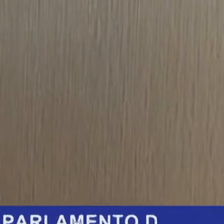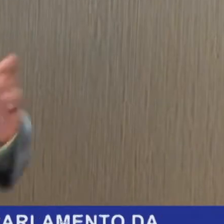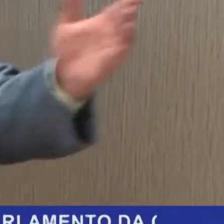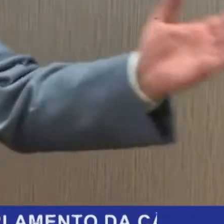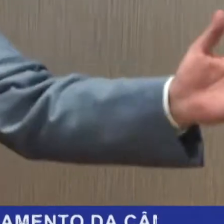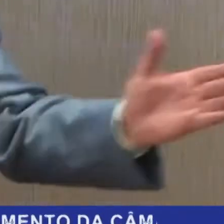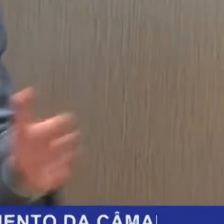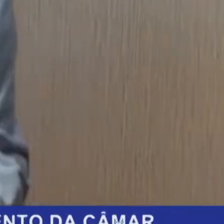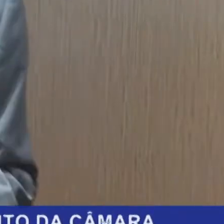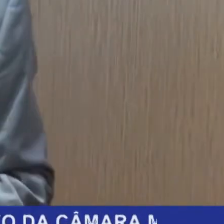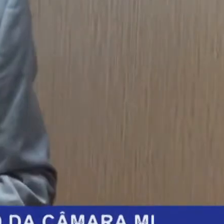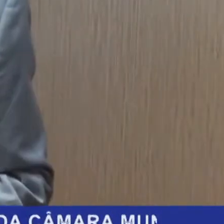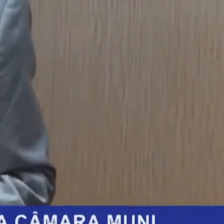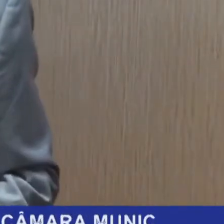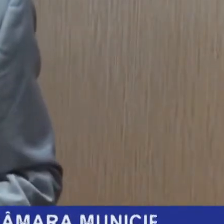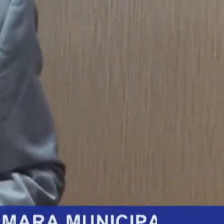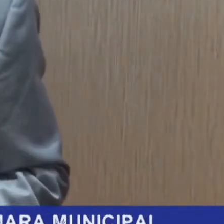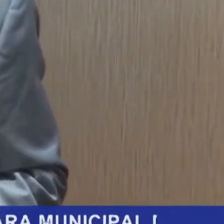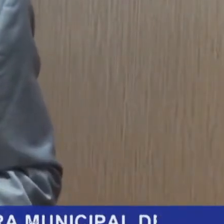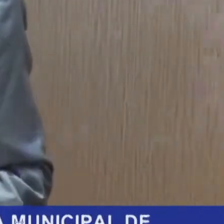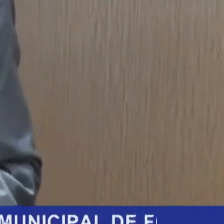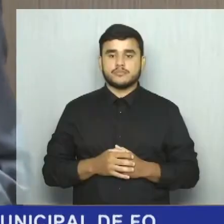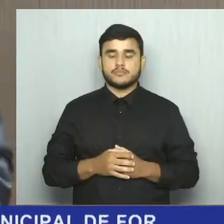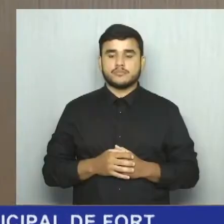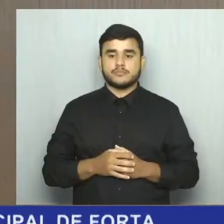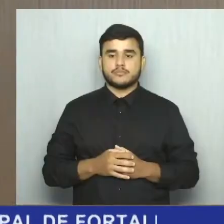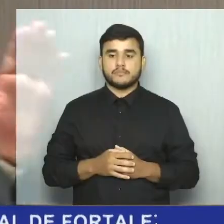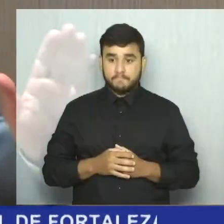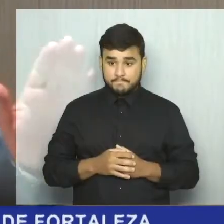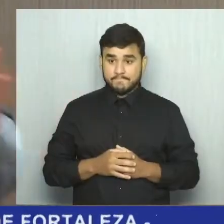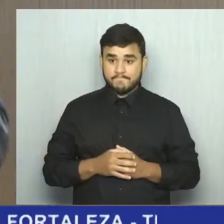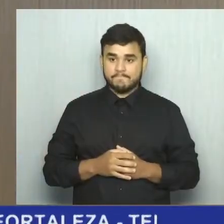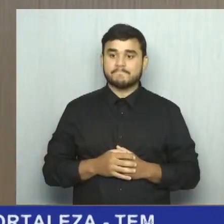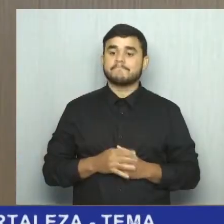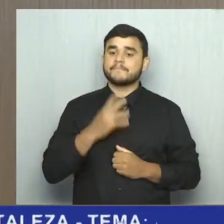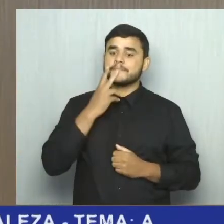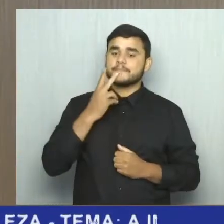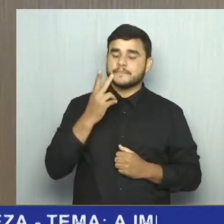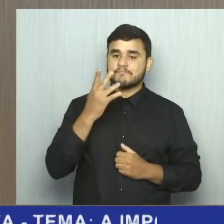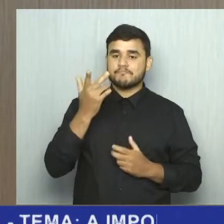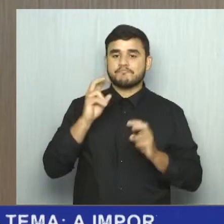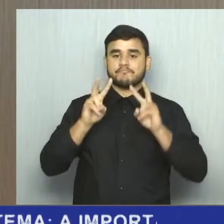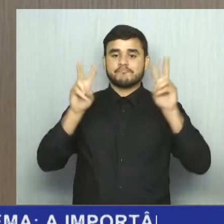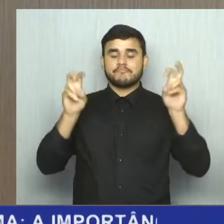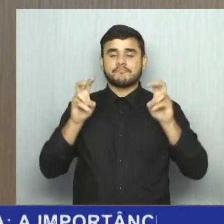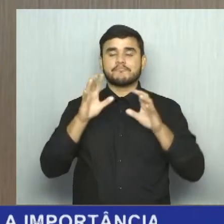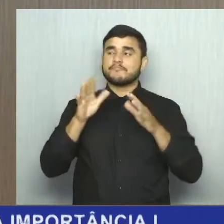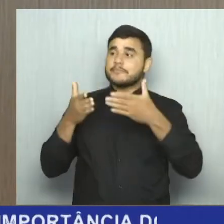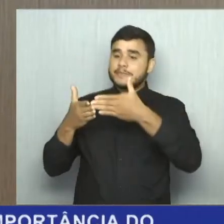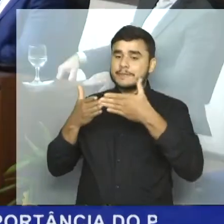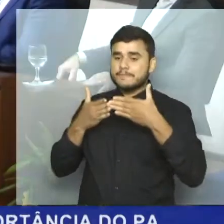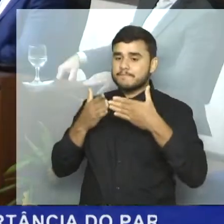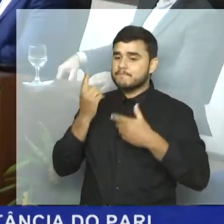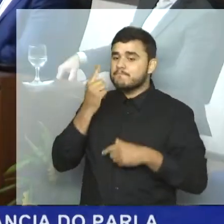Muito menos que por falta de transporte eu não enterrei meu umbigo em Sobral, mas tudo bem. Ciro, só um